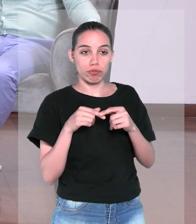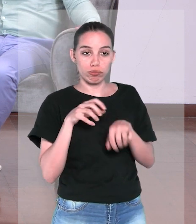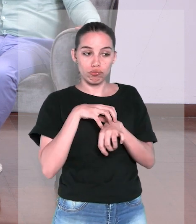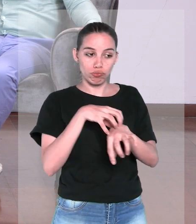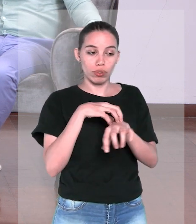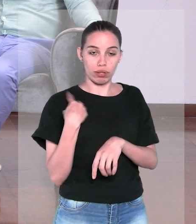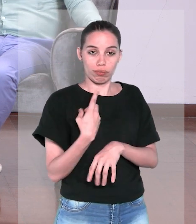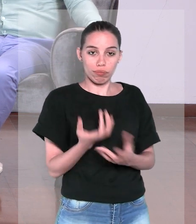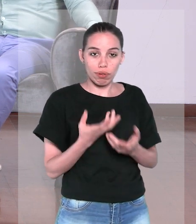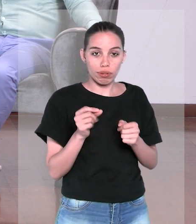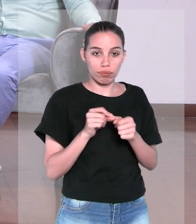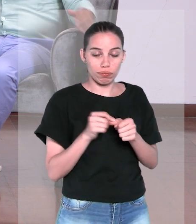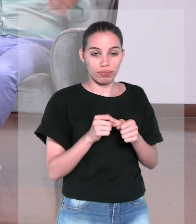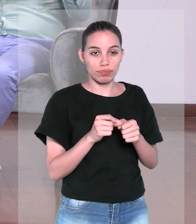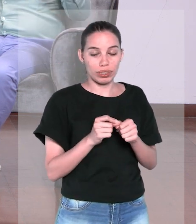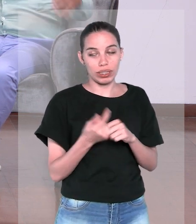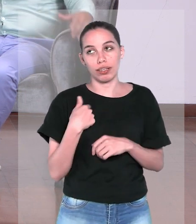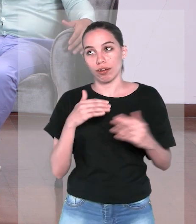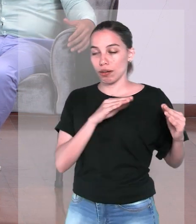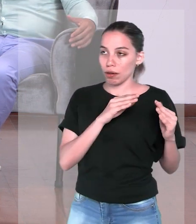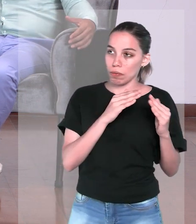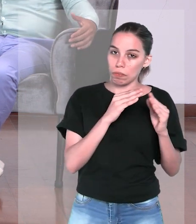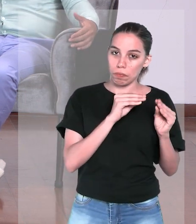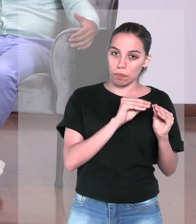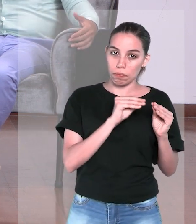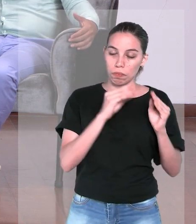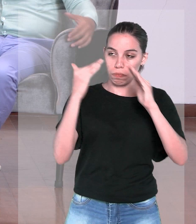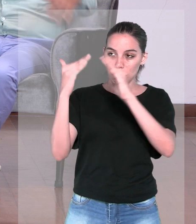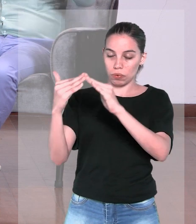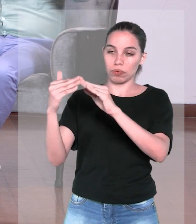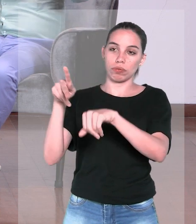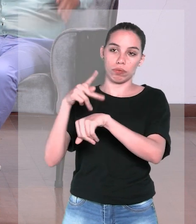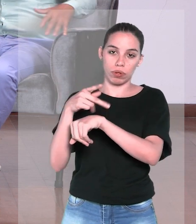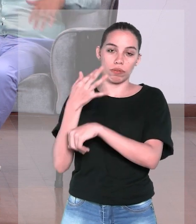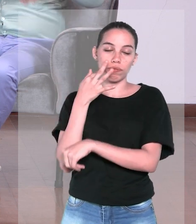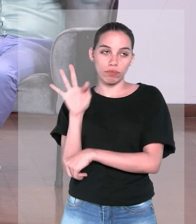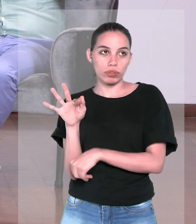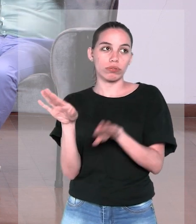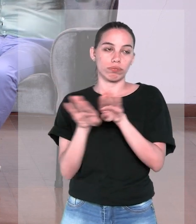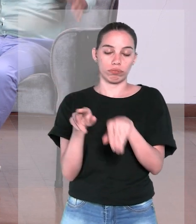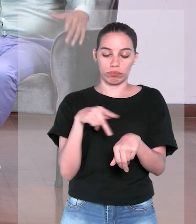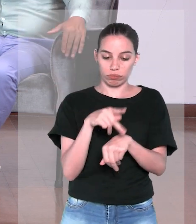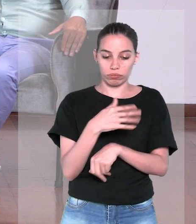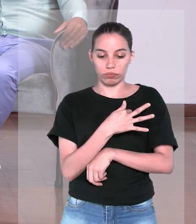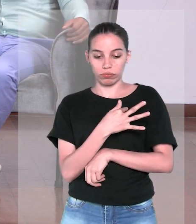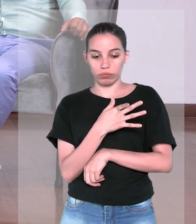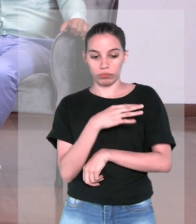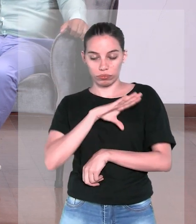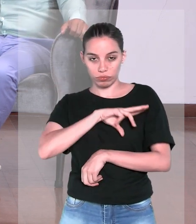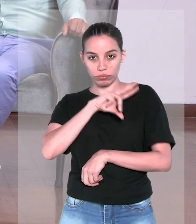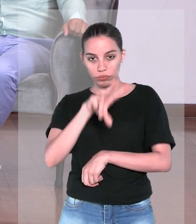né? Morei um tempo fora do Brasil, morei um tempo na França, morei em